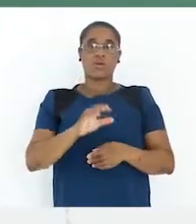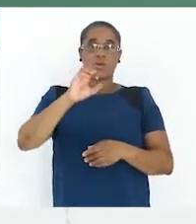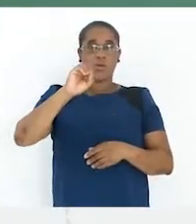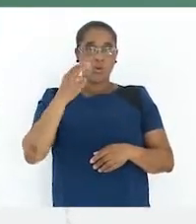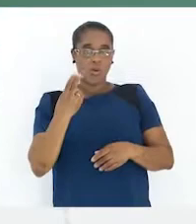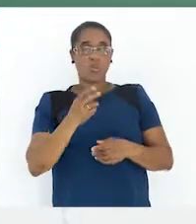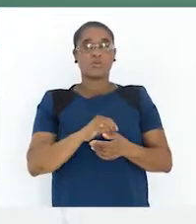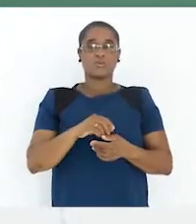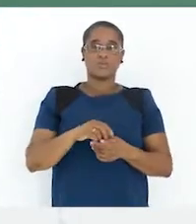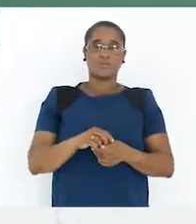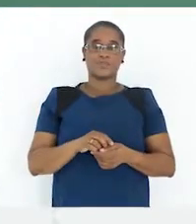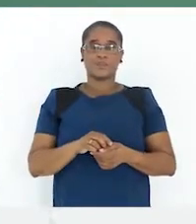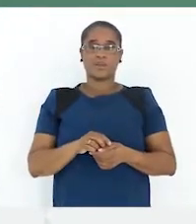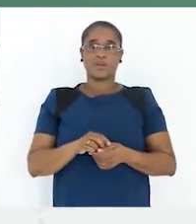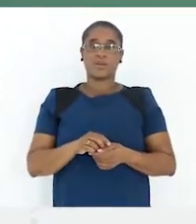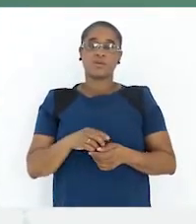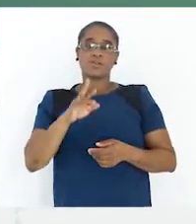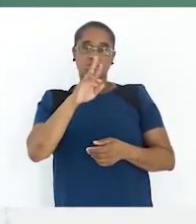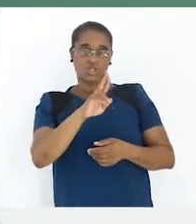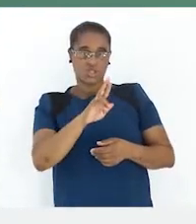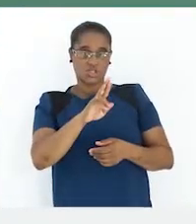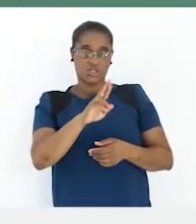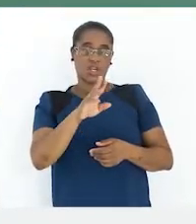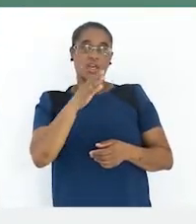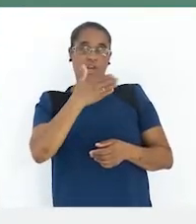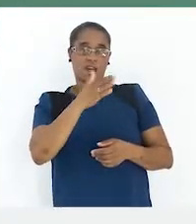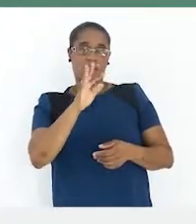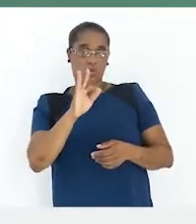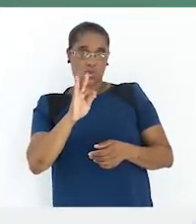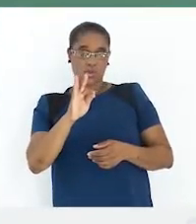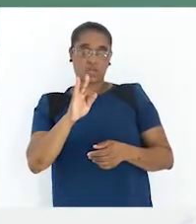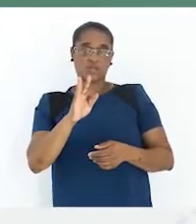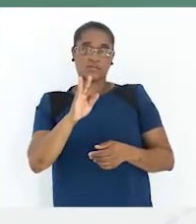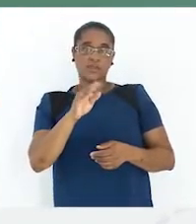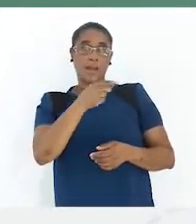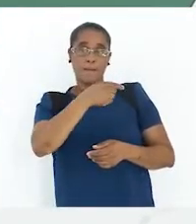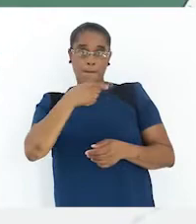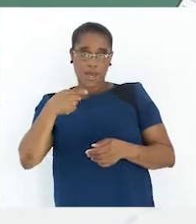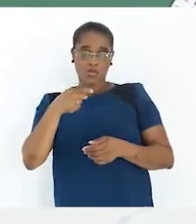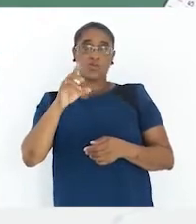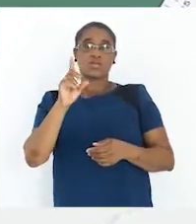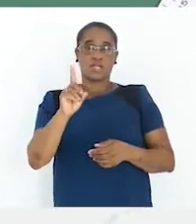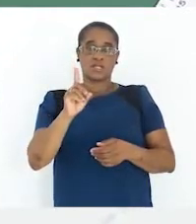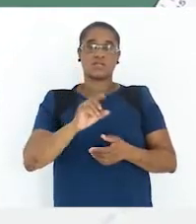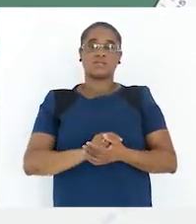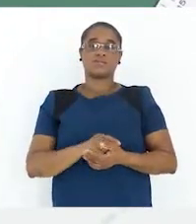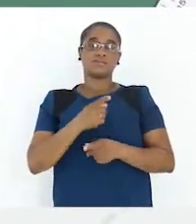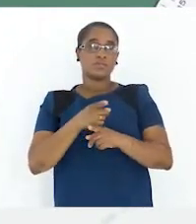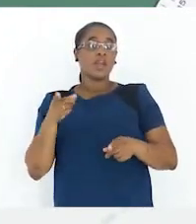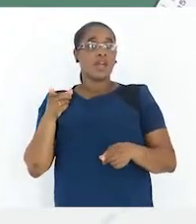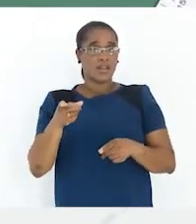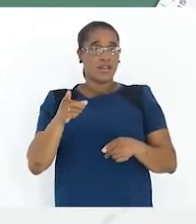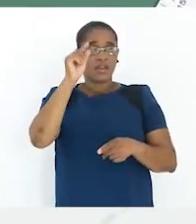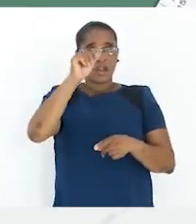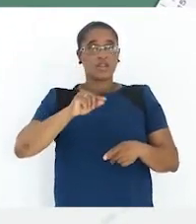Ou x é igual a 14 menos 6. Porque aqui, raiz